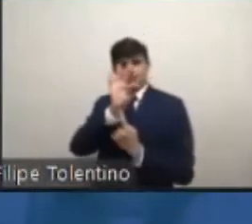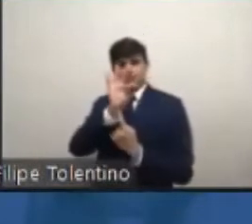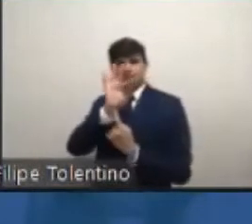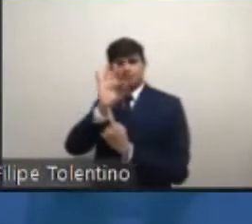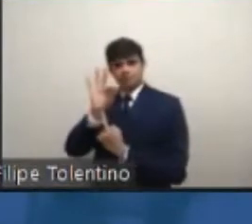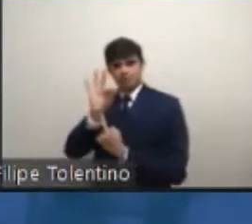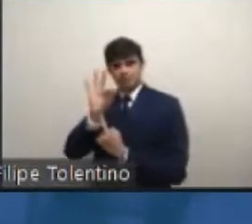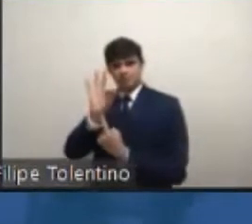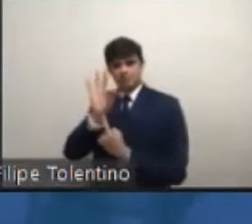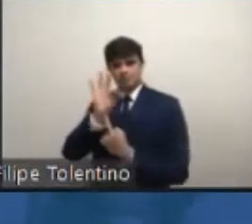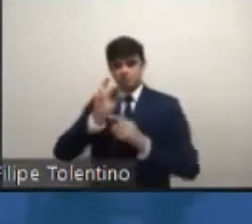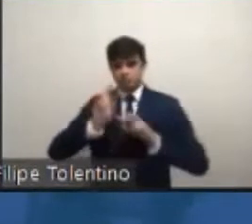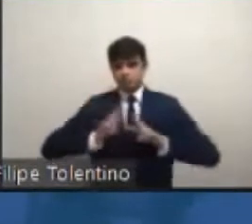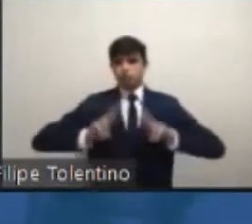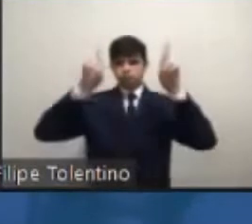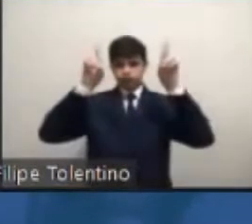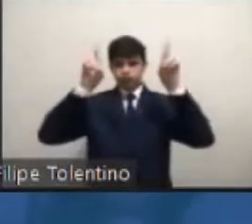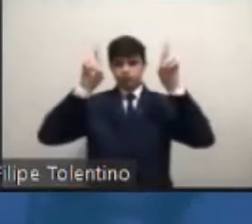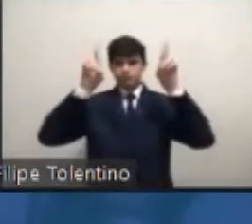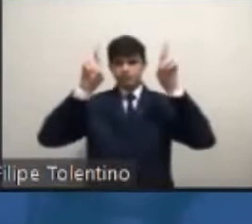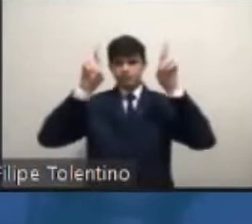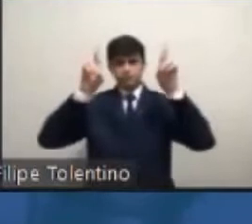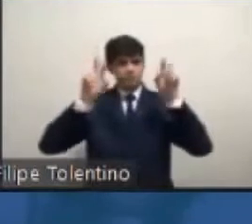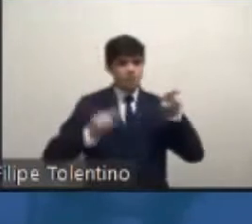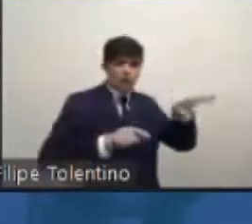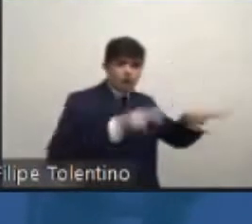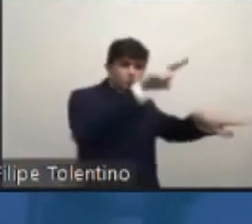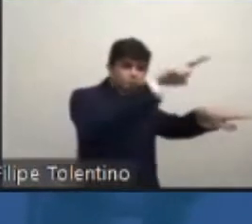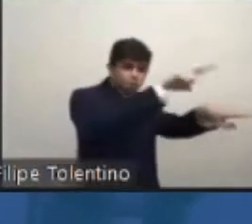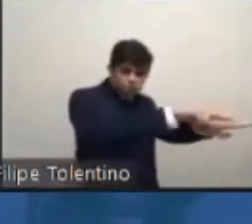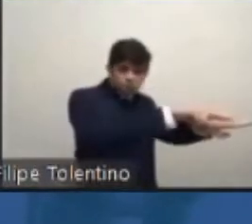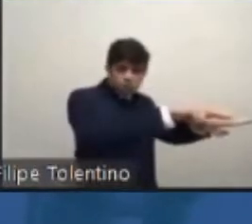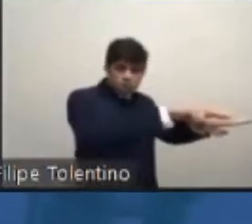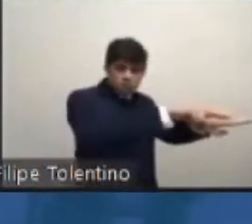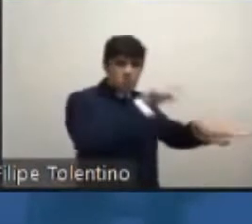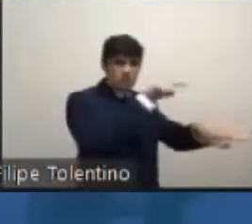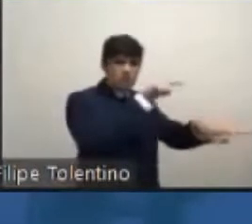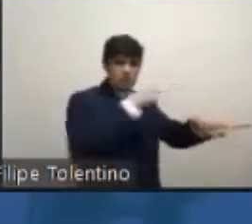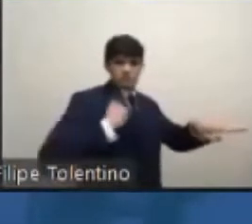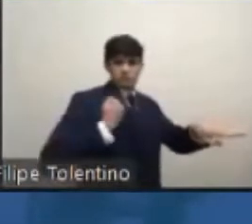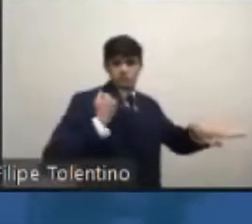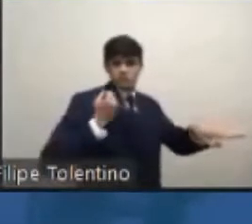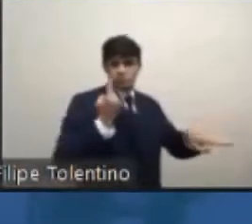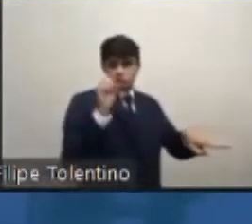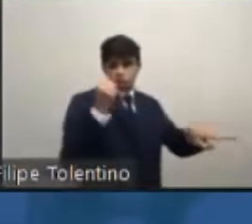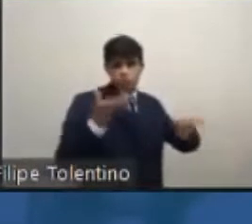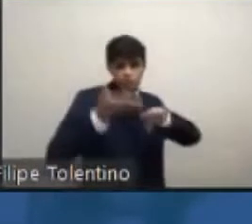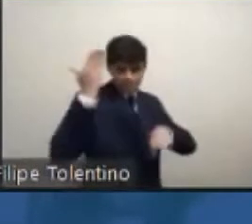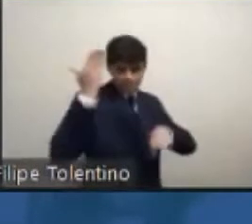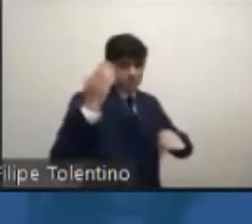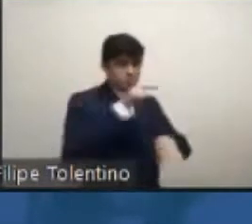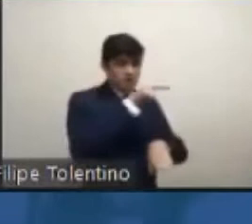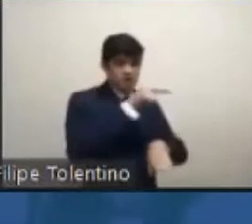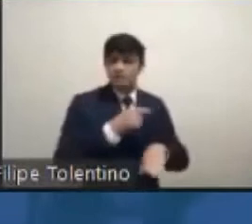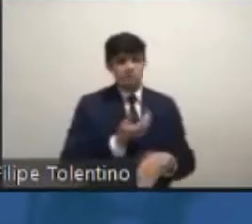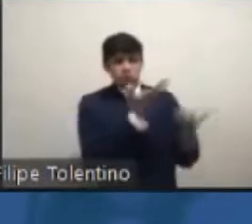se um paciente maior capaz, mesmo em iminente risco de morte, se a sua decisão de recusar determinado tratamento